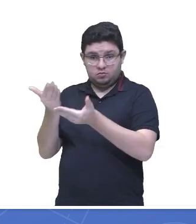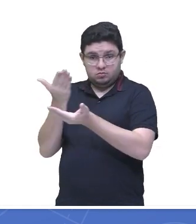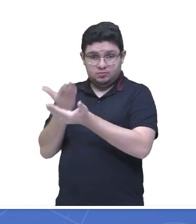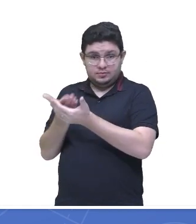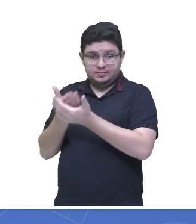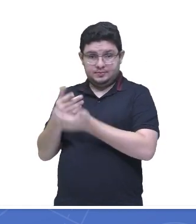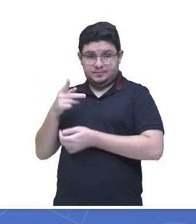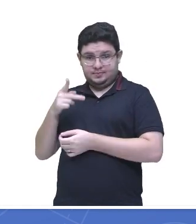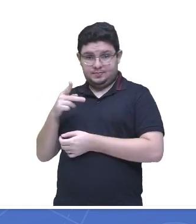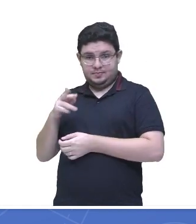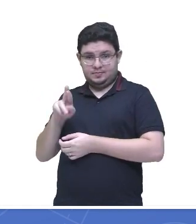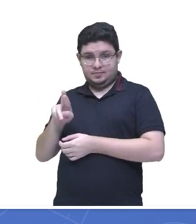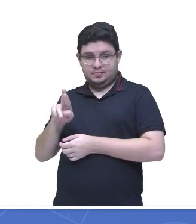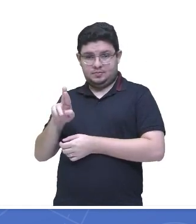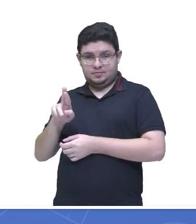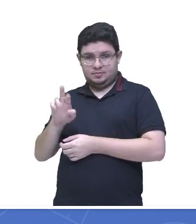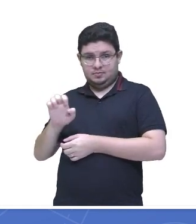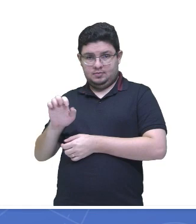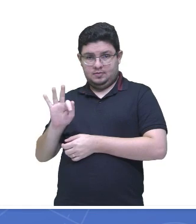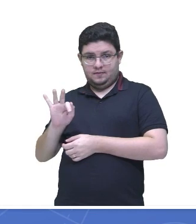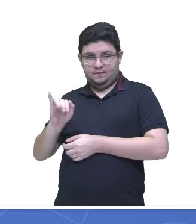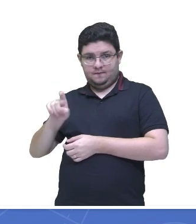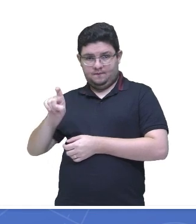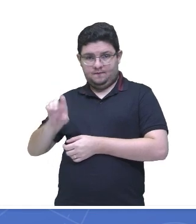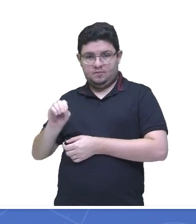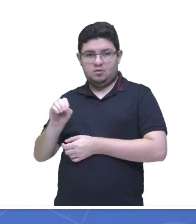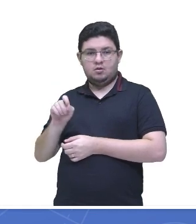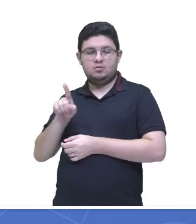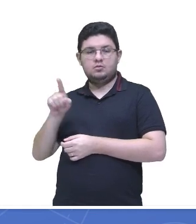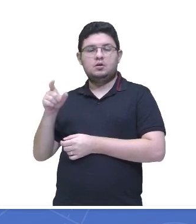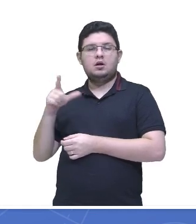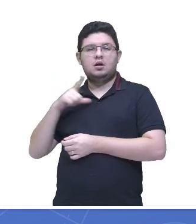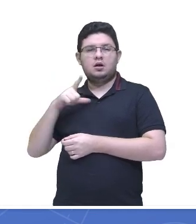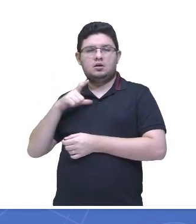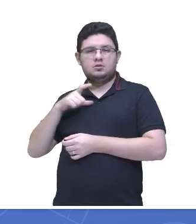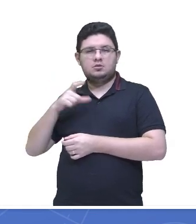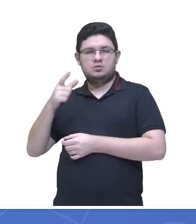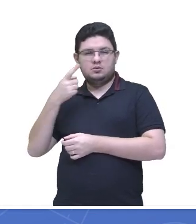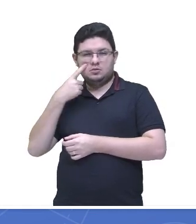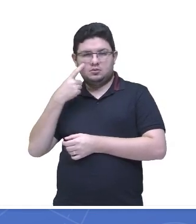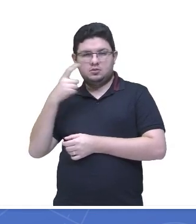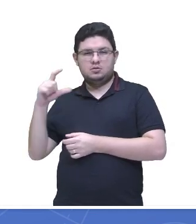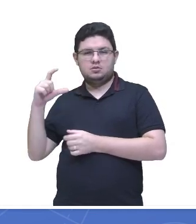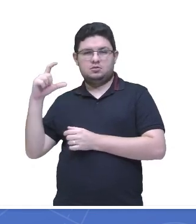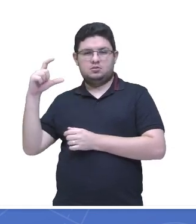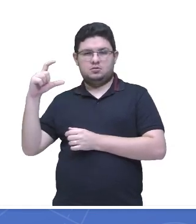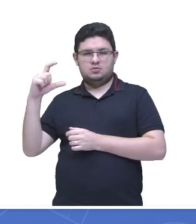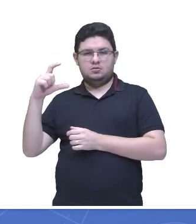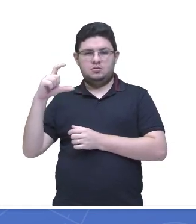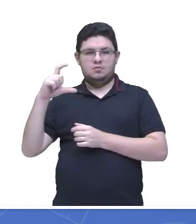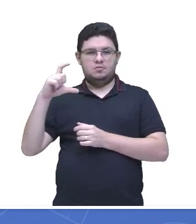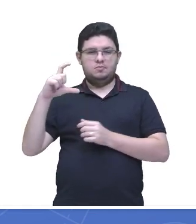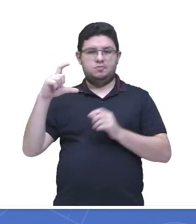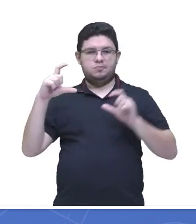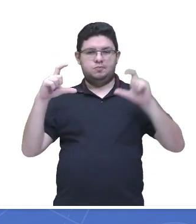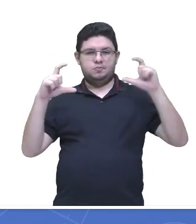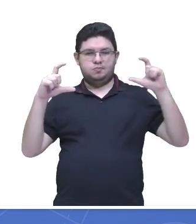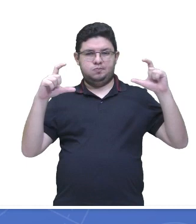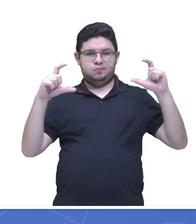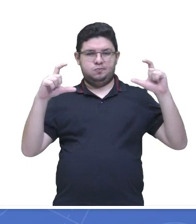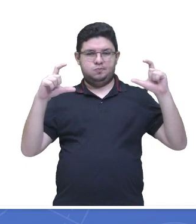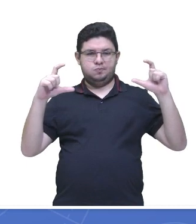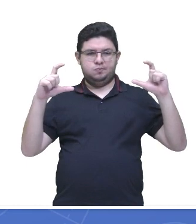esse quebra-cabeça para que vocês possam fazer uma relação do que é um quebra-cabeça com a aula de hoje.